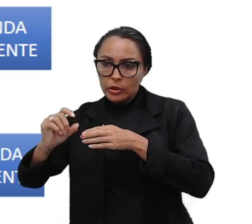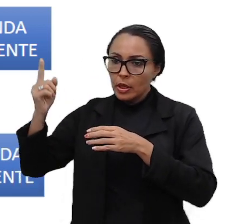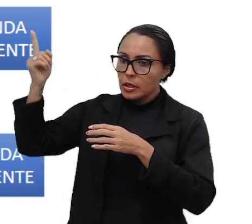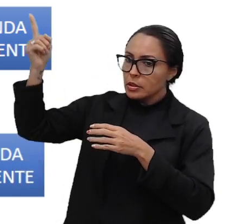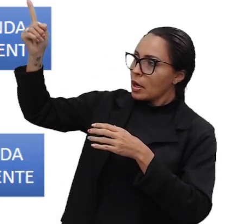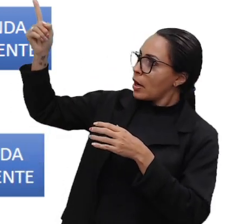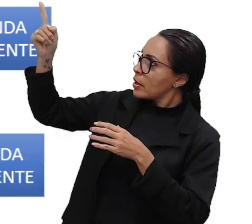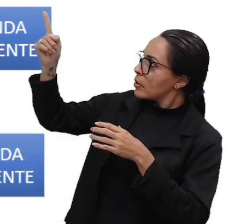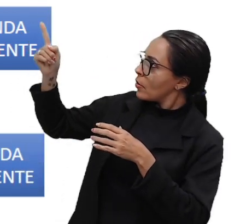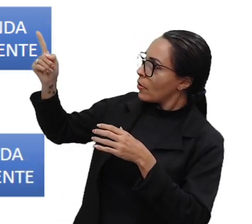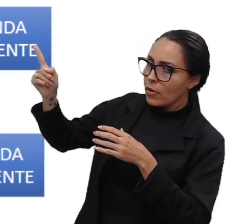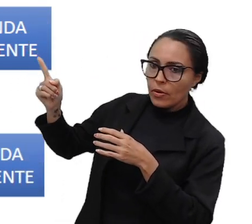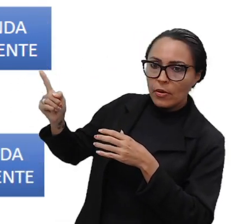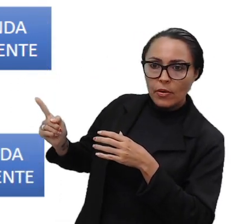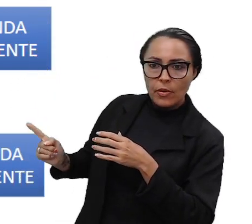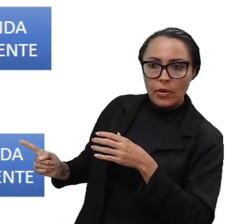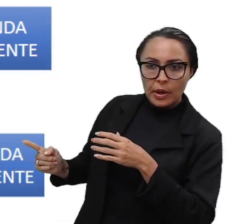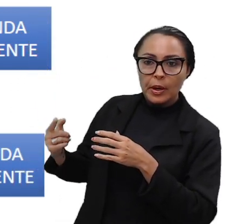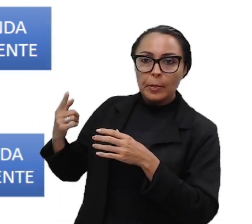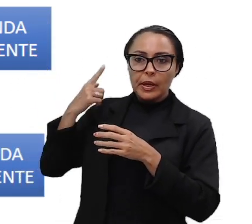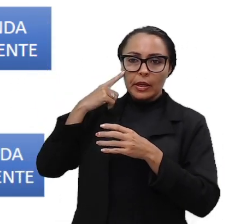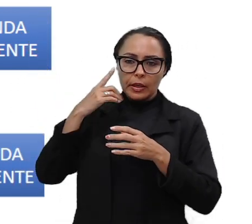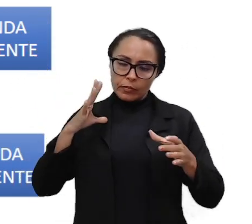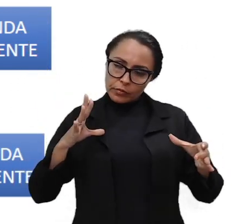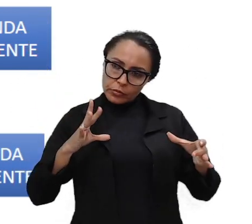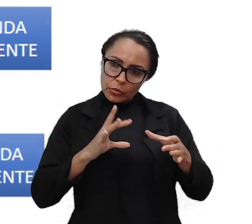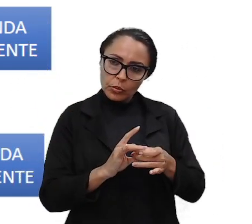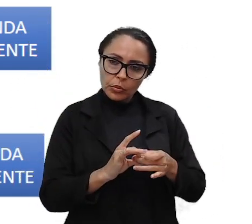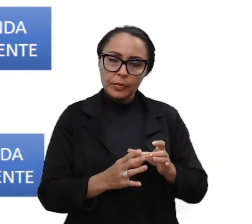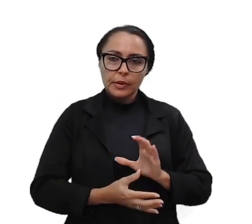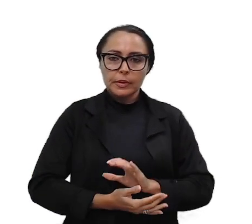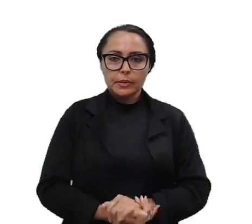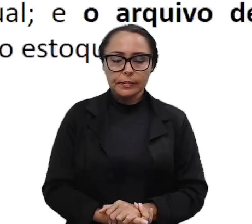que cada uma das bicicletas fiquem completas.